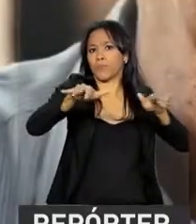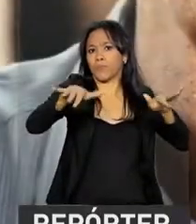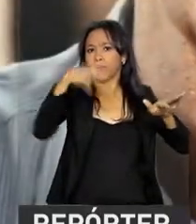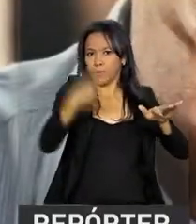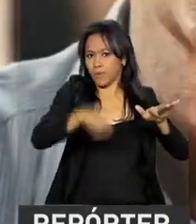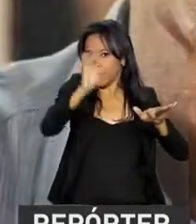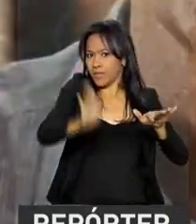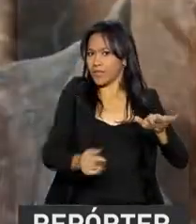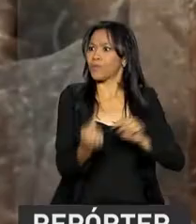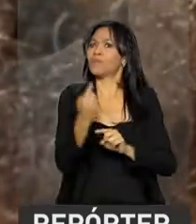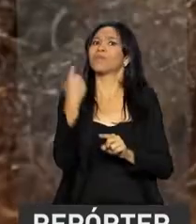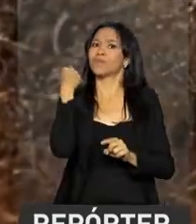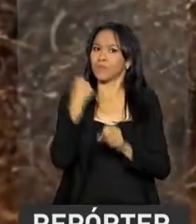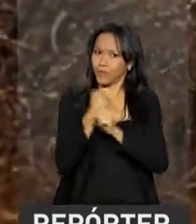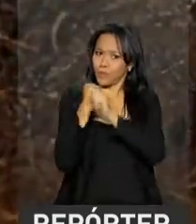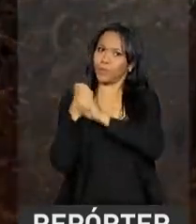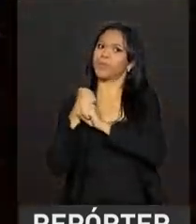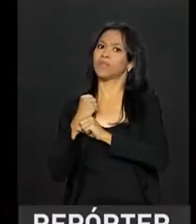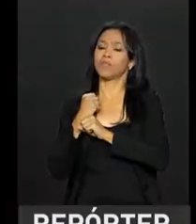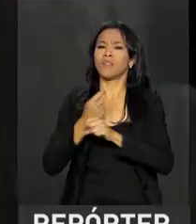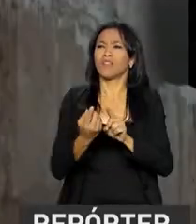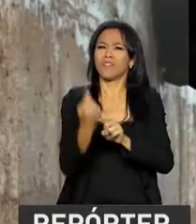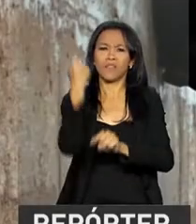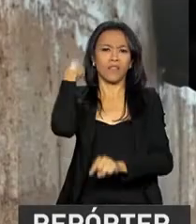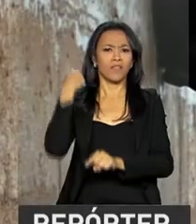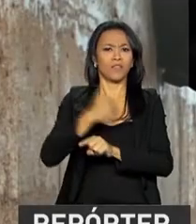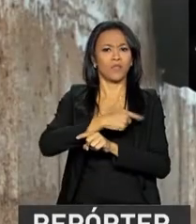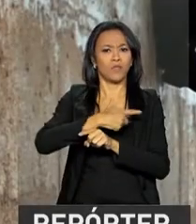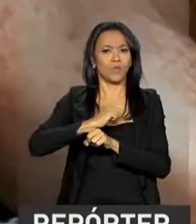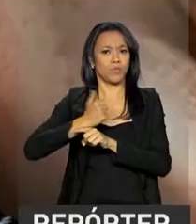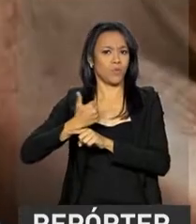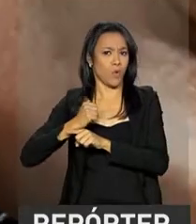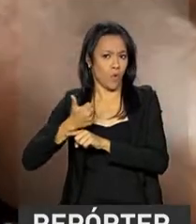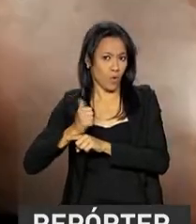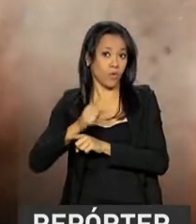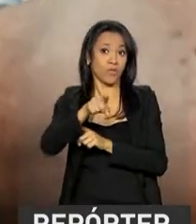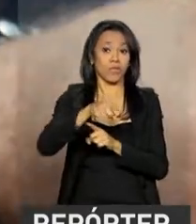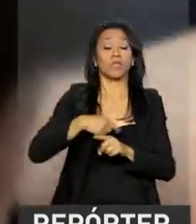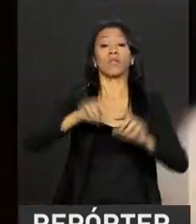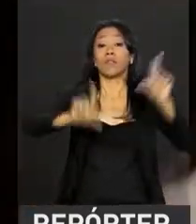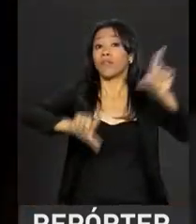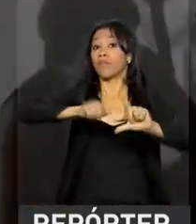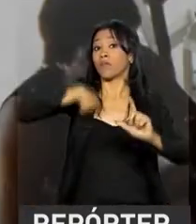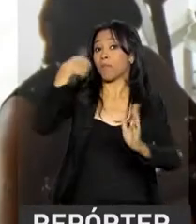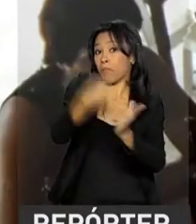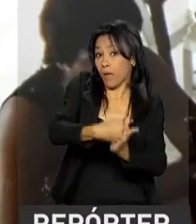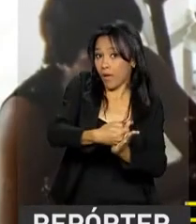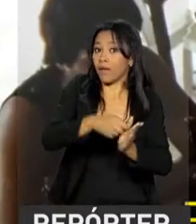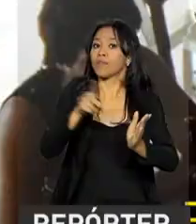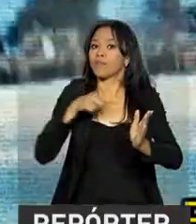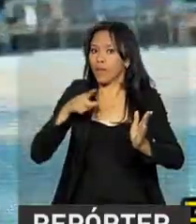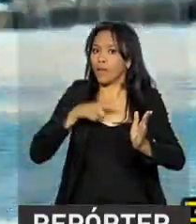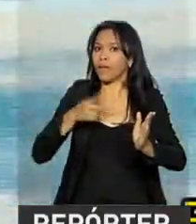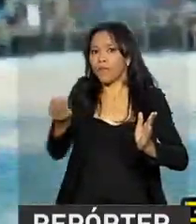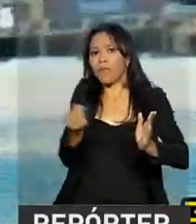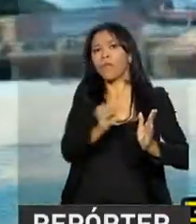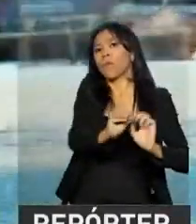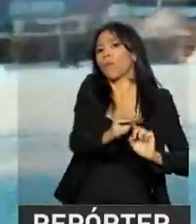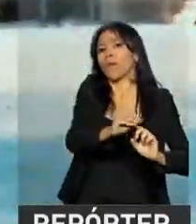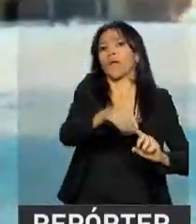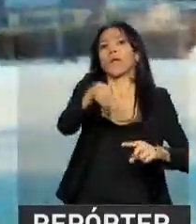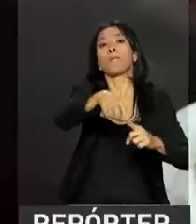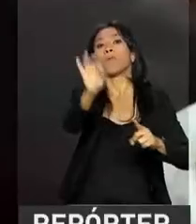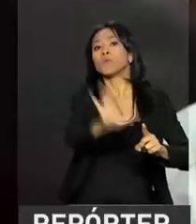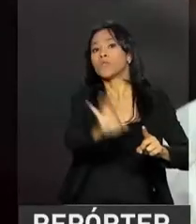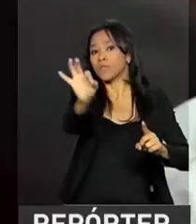brasileiros nos últimos anos desde 2011 canais da tv paga são obrigados a destinar uma quota de programação para